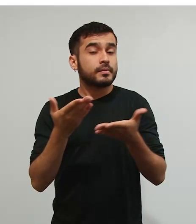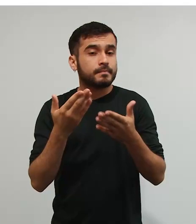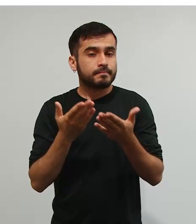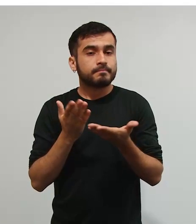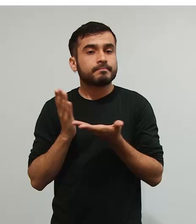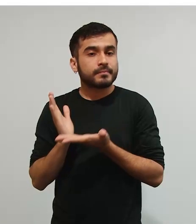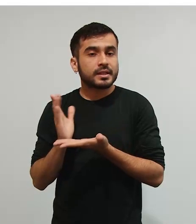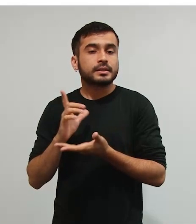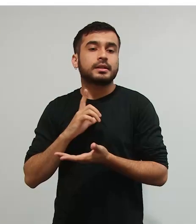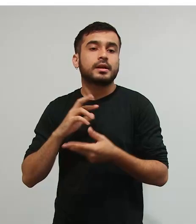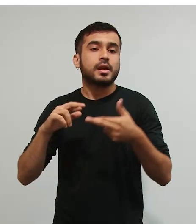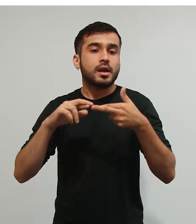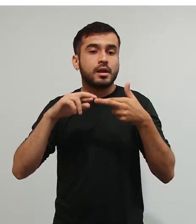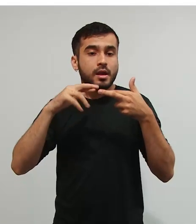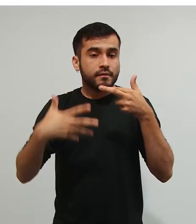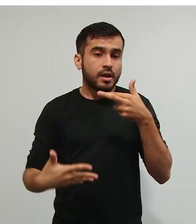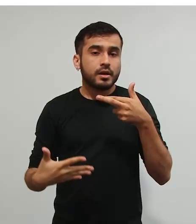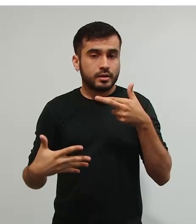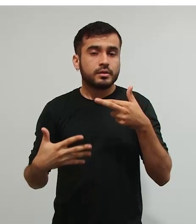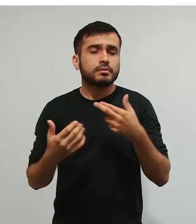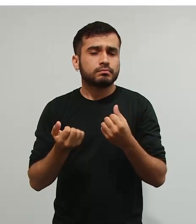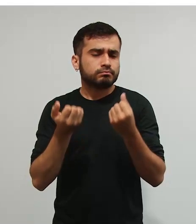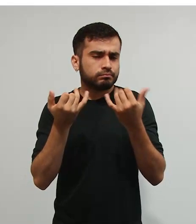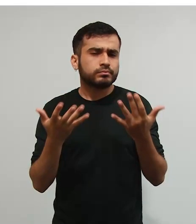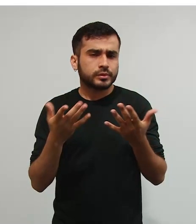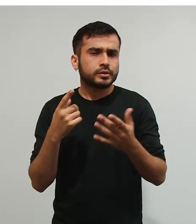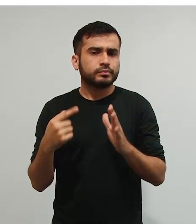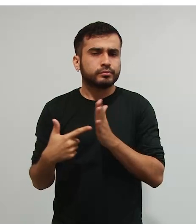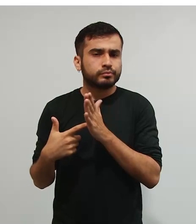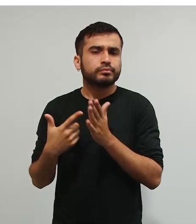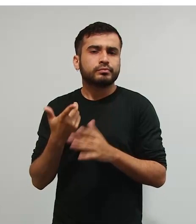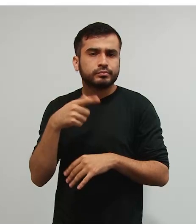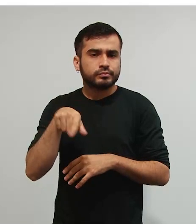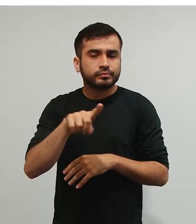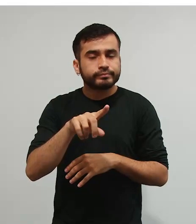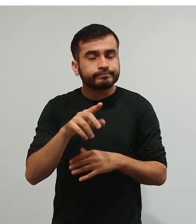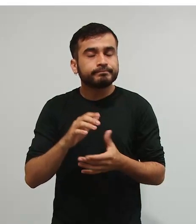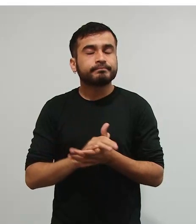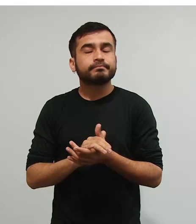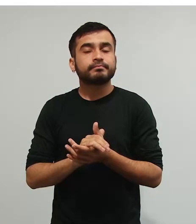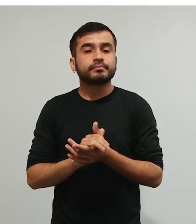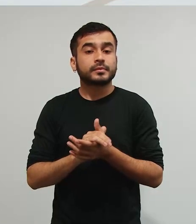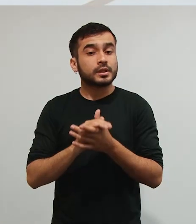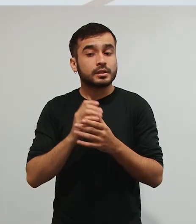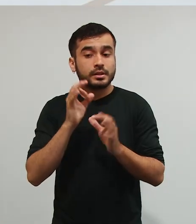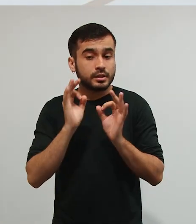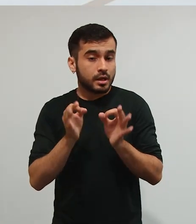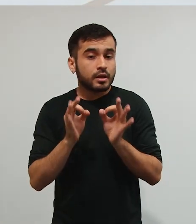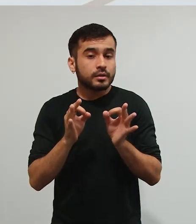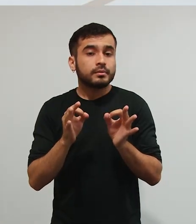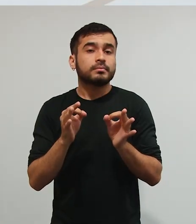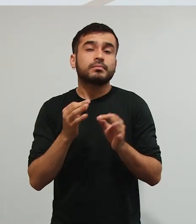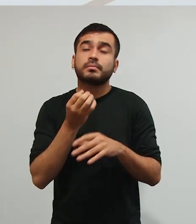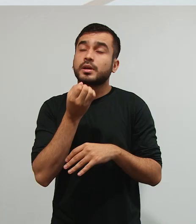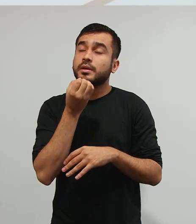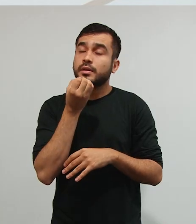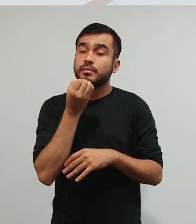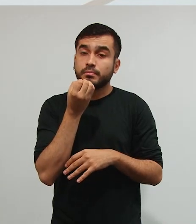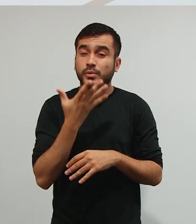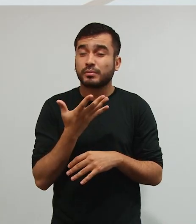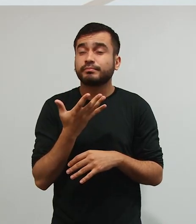com isso, nós temos as referências que eu coloquei aqui. E aí, é claro, gente,